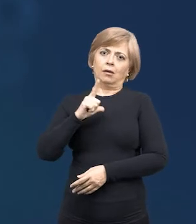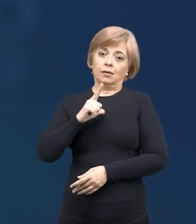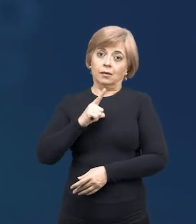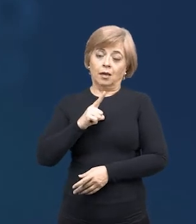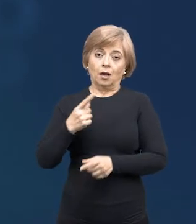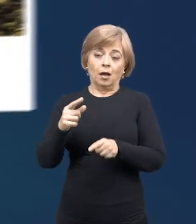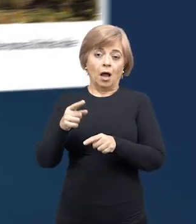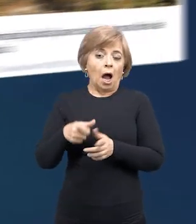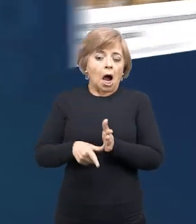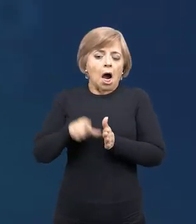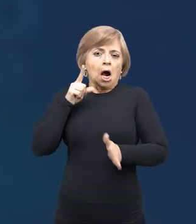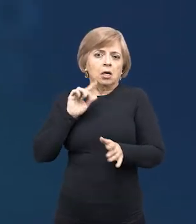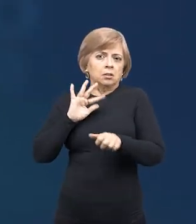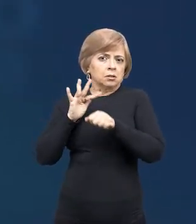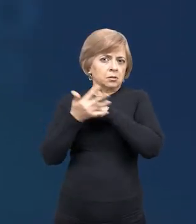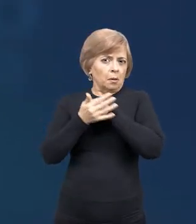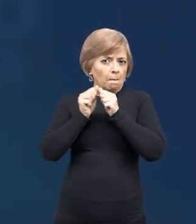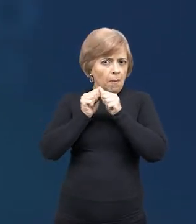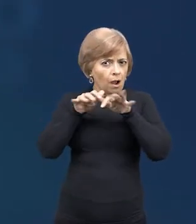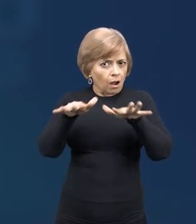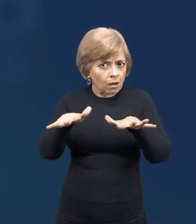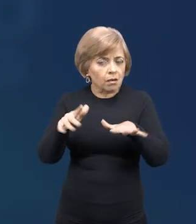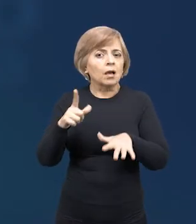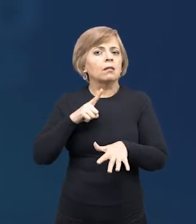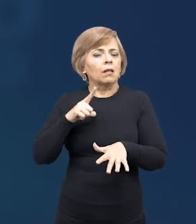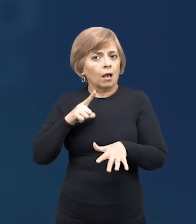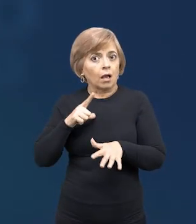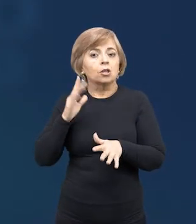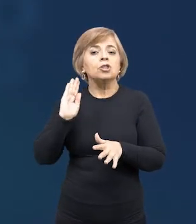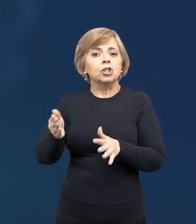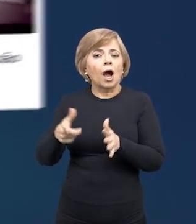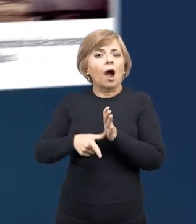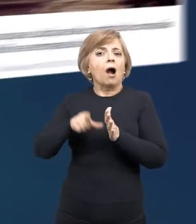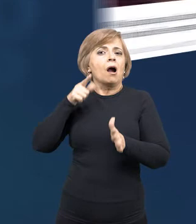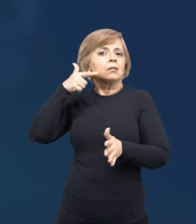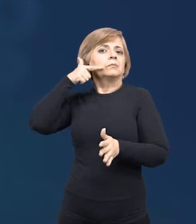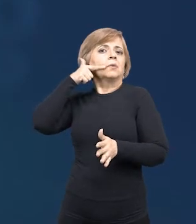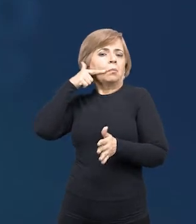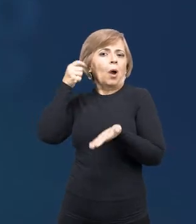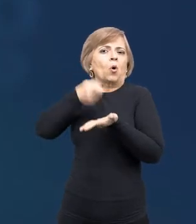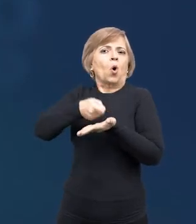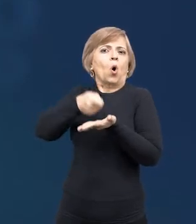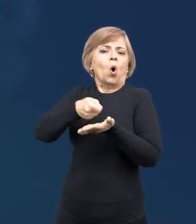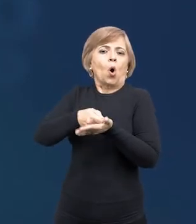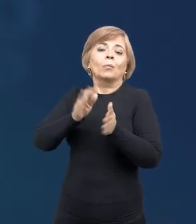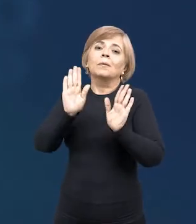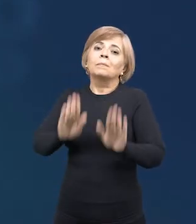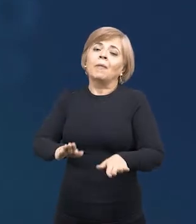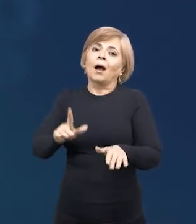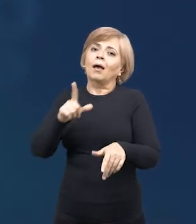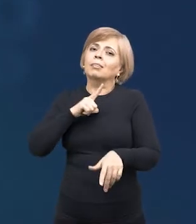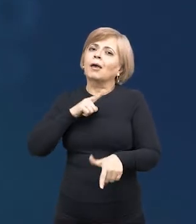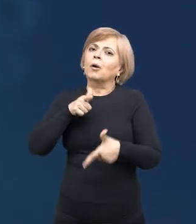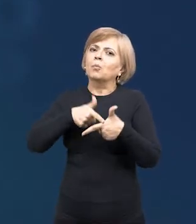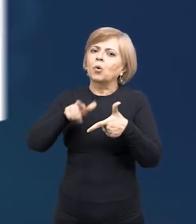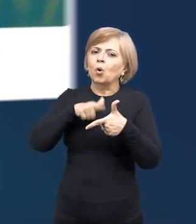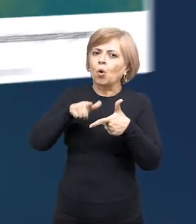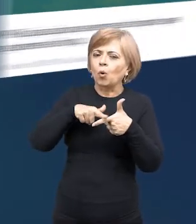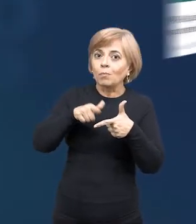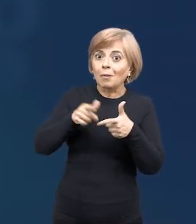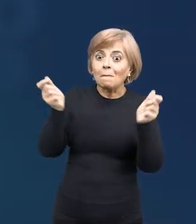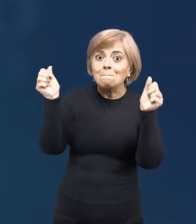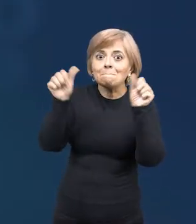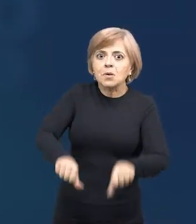várias ações ajuizadas pelo Ministério Público cobrando que os ônibus circulem regularmente, mas é um problema que se agravou durante a